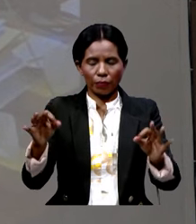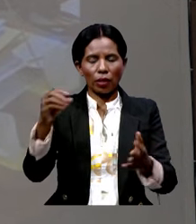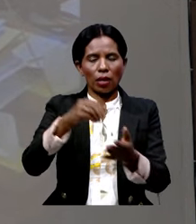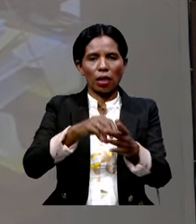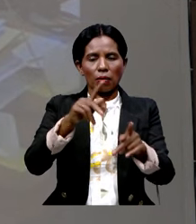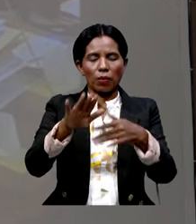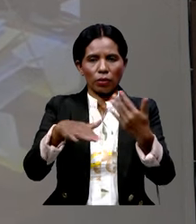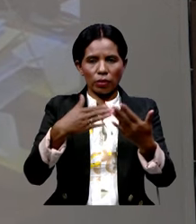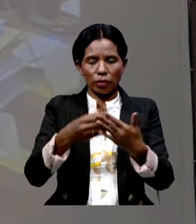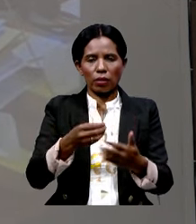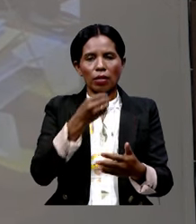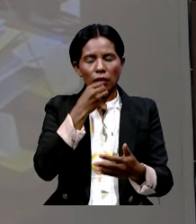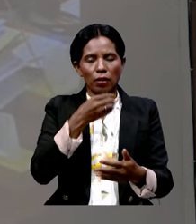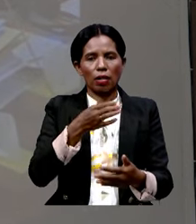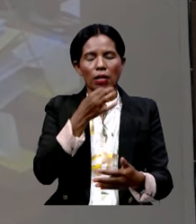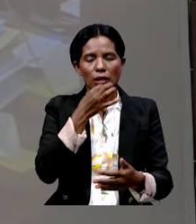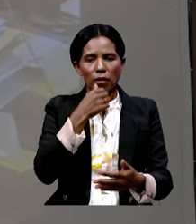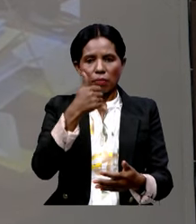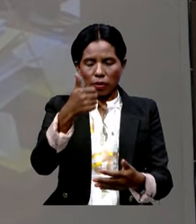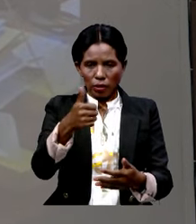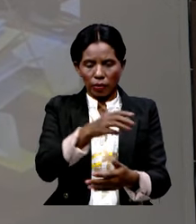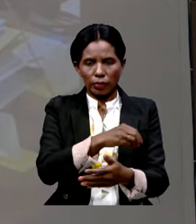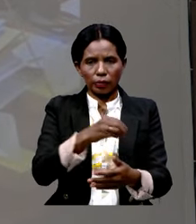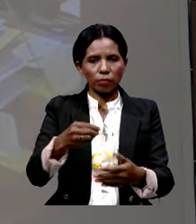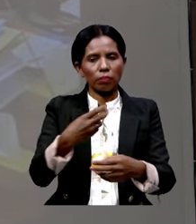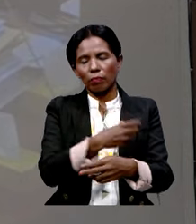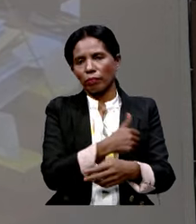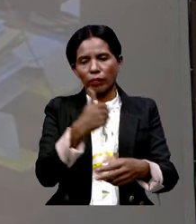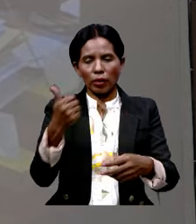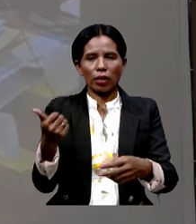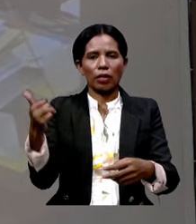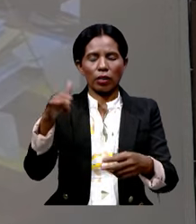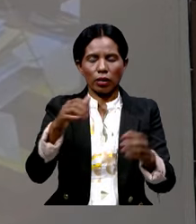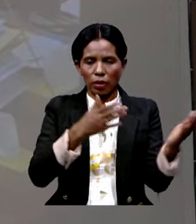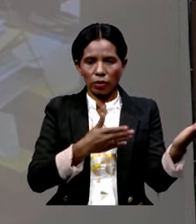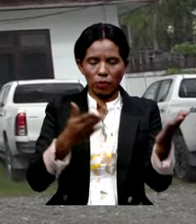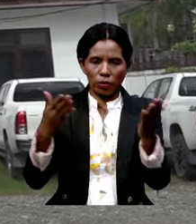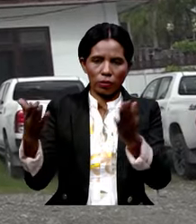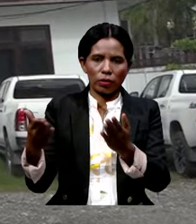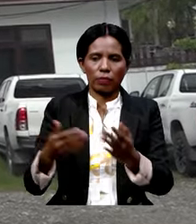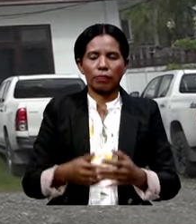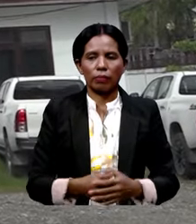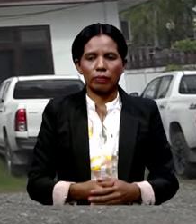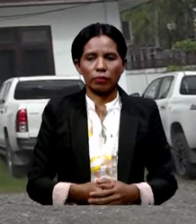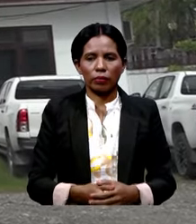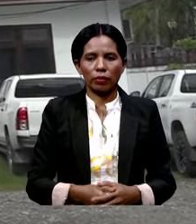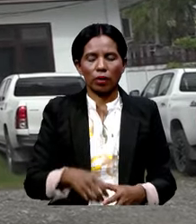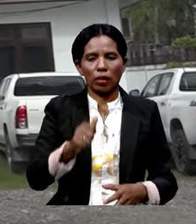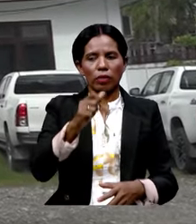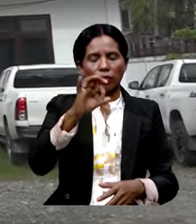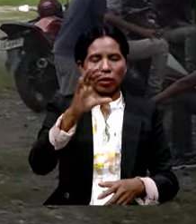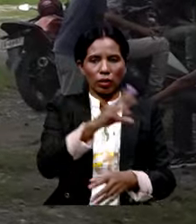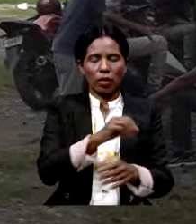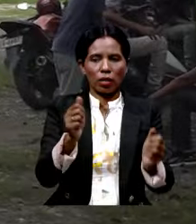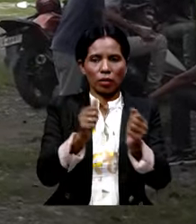população consumo a irá nebelir saudável, no impacto selo, mas se irá retam receitas. Antes né IFAESA e funcionário